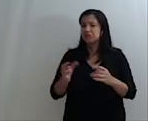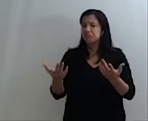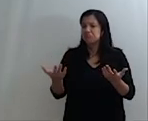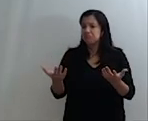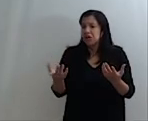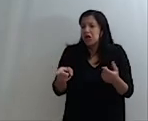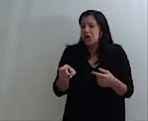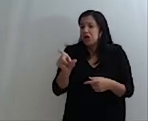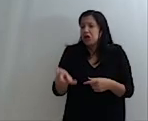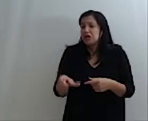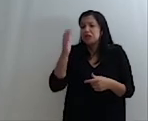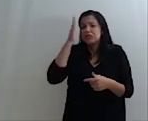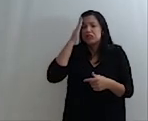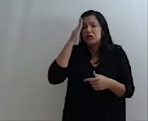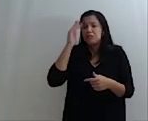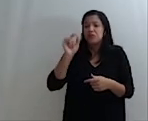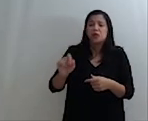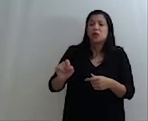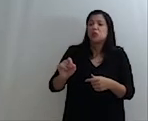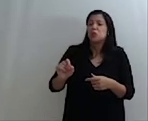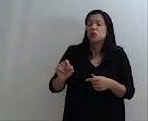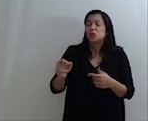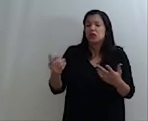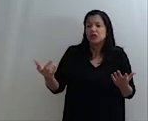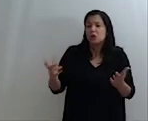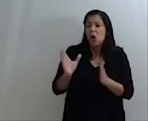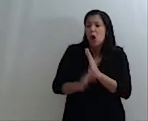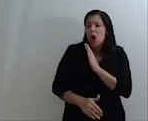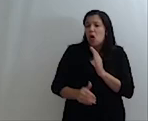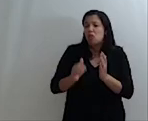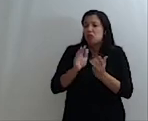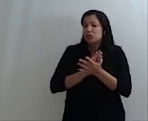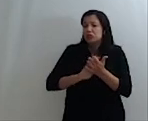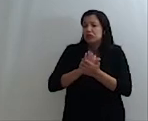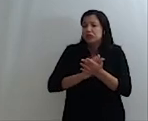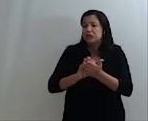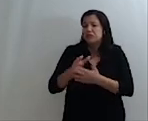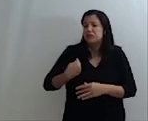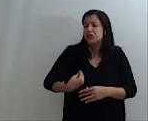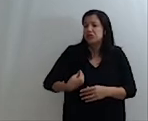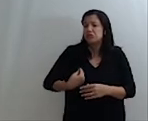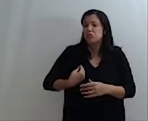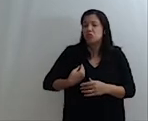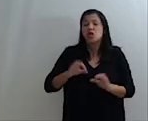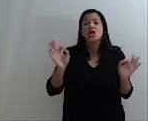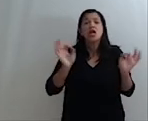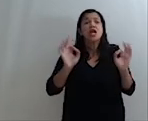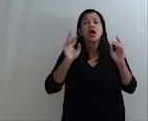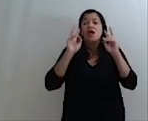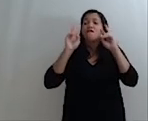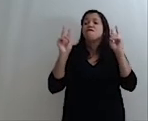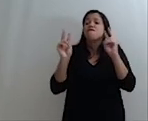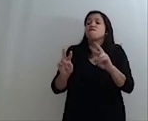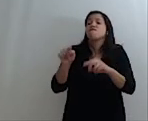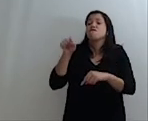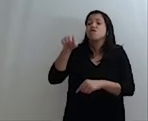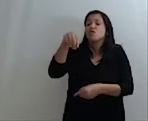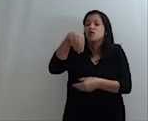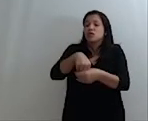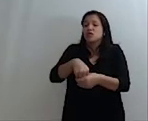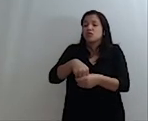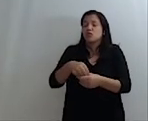teria não teria nenum nenhum reconhecimento dele né porque ele ele não não foi reconhecido também pelas pelas vítimas